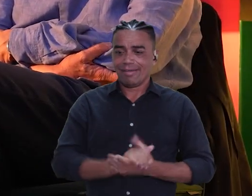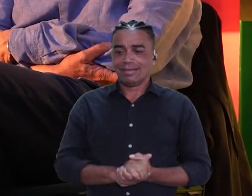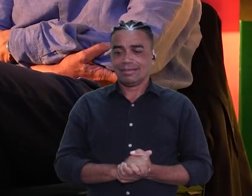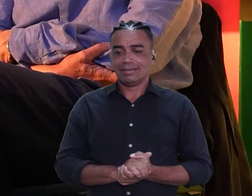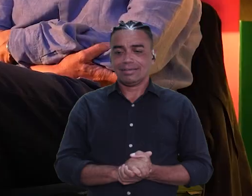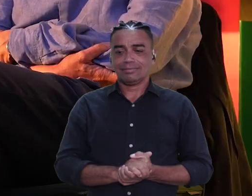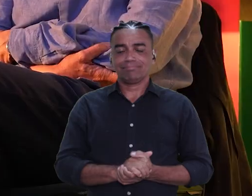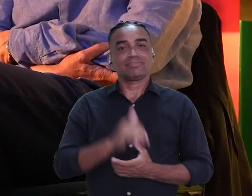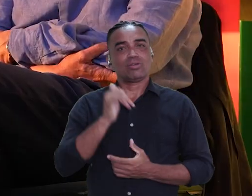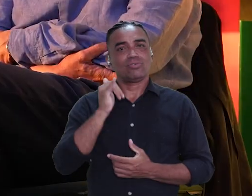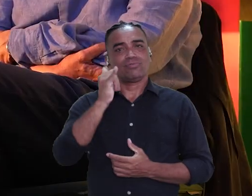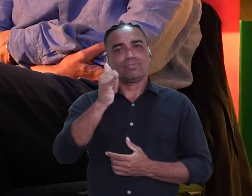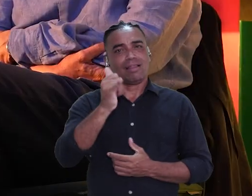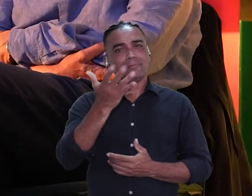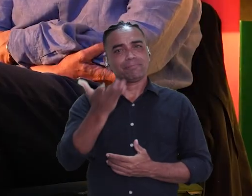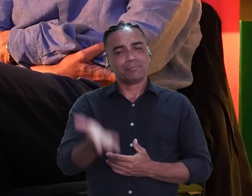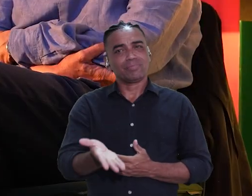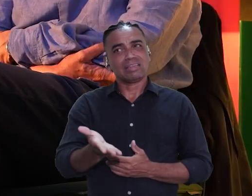eu diria,